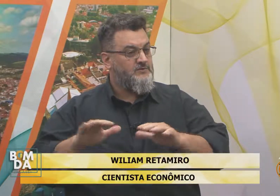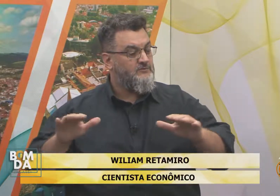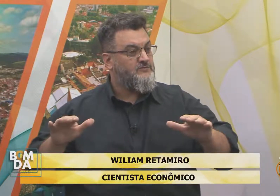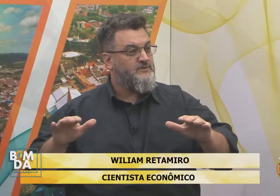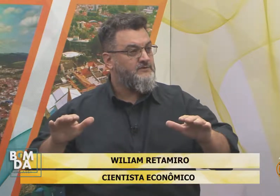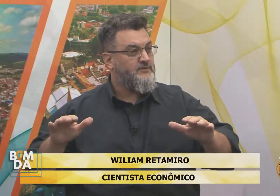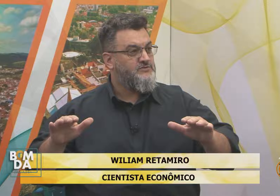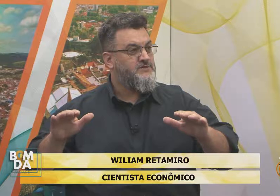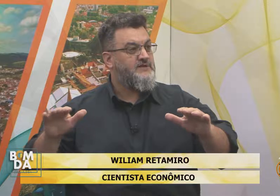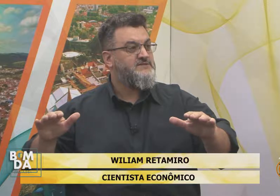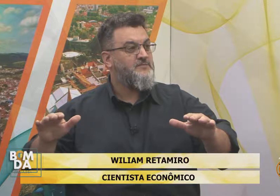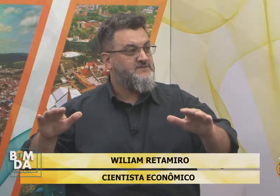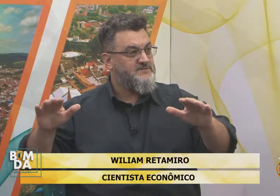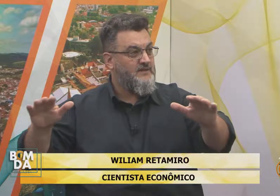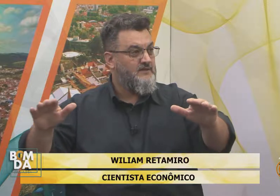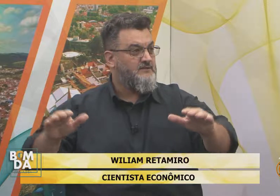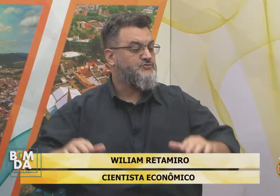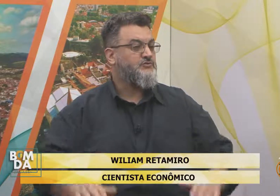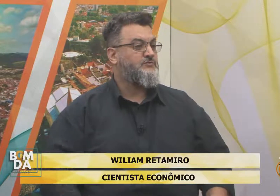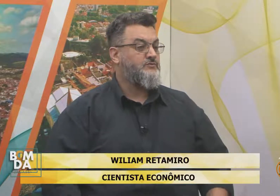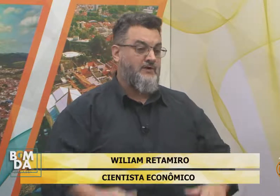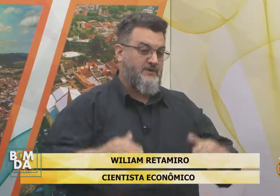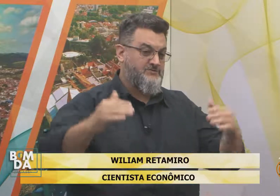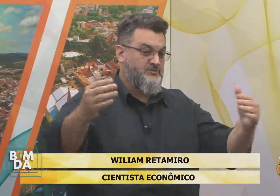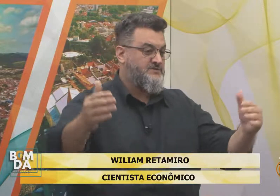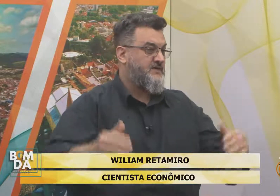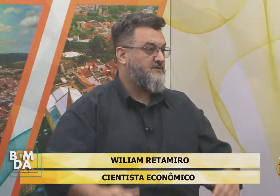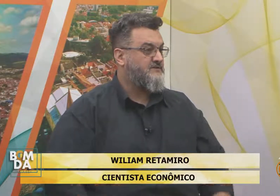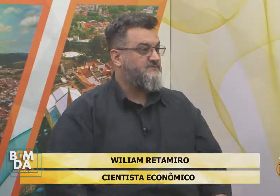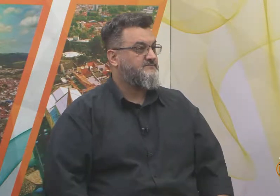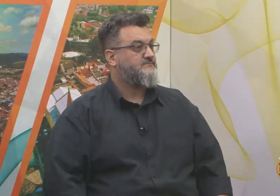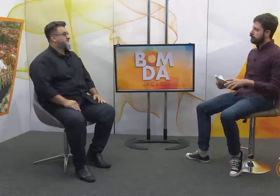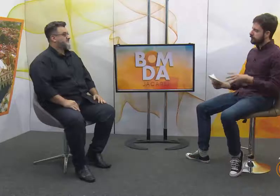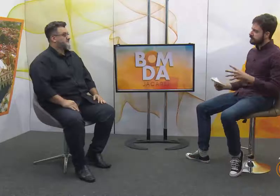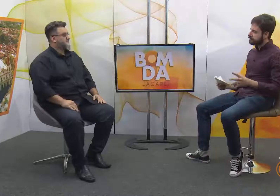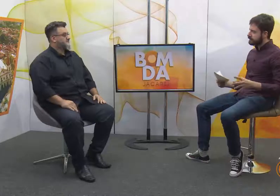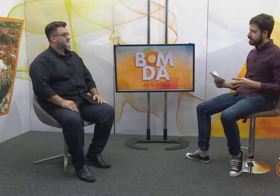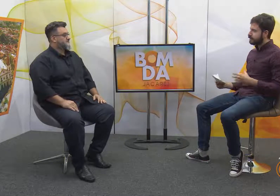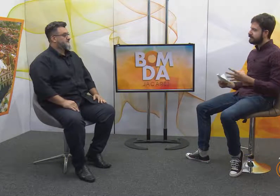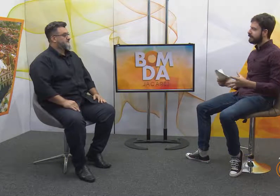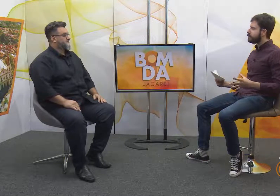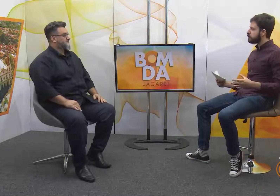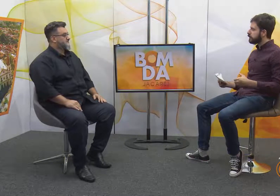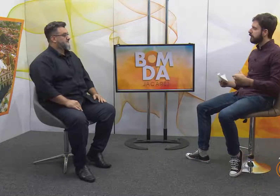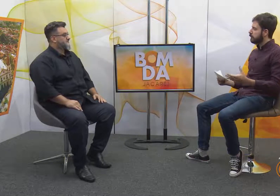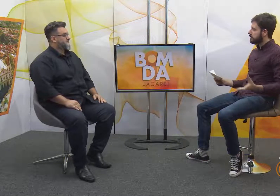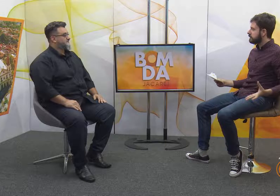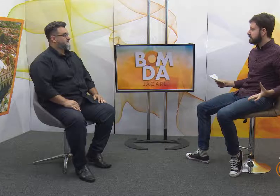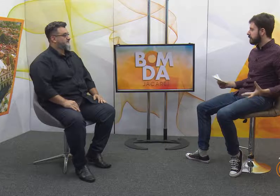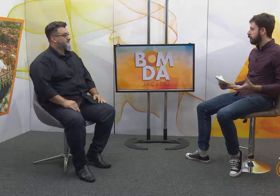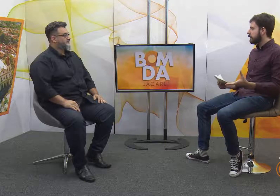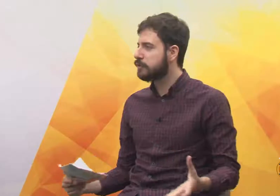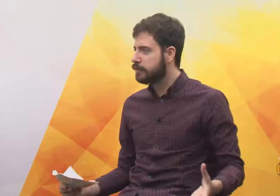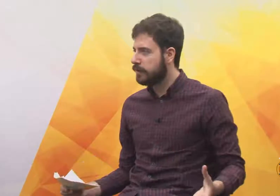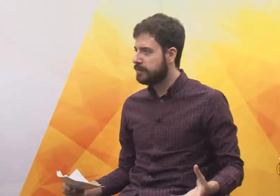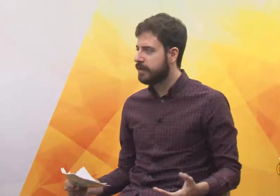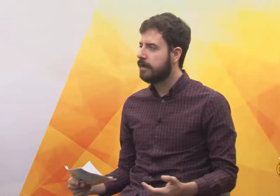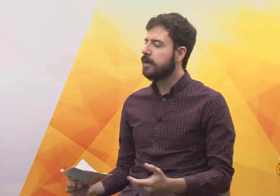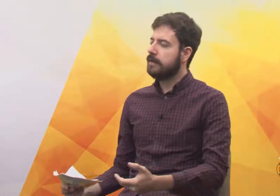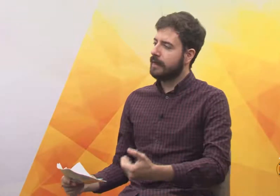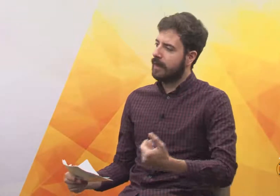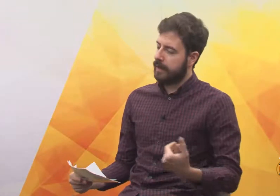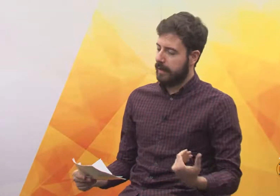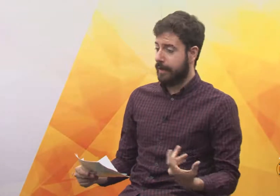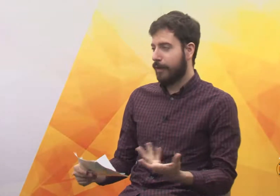segundo tentando negociar e estabilizar junto a ações externas. É muito importante você ter frisado isso, porque realmente existem pelo menos opções,